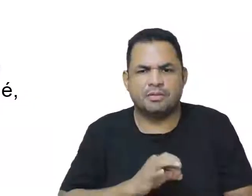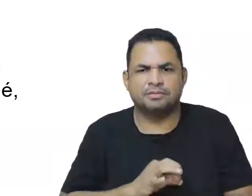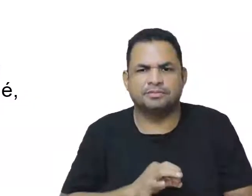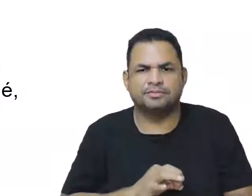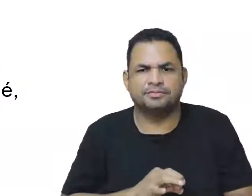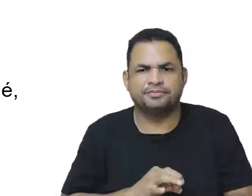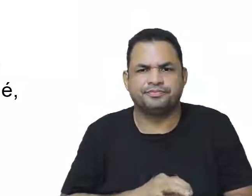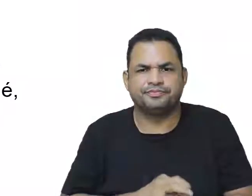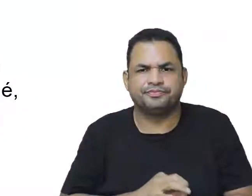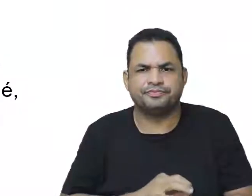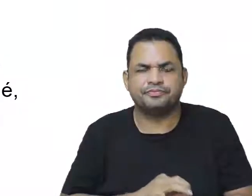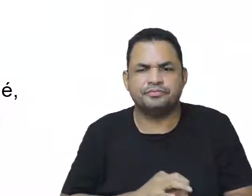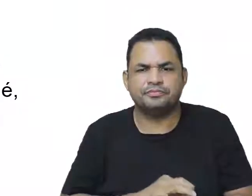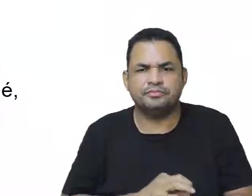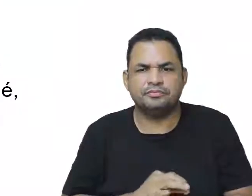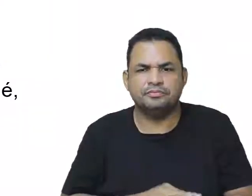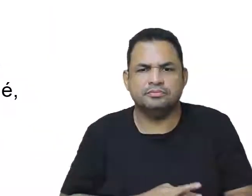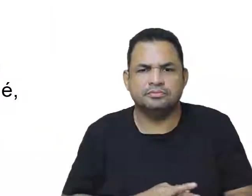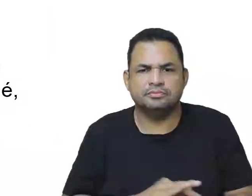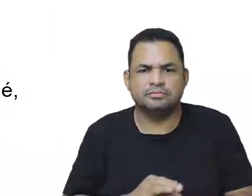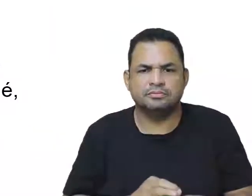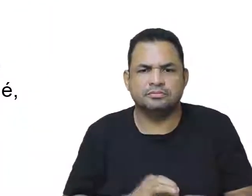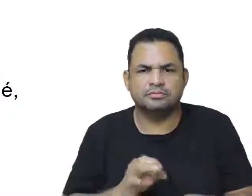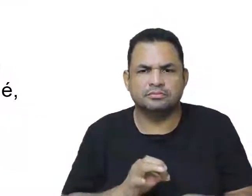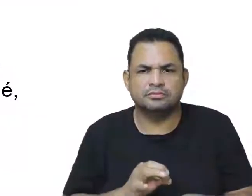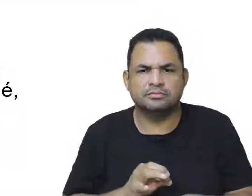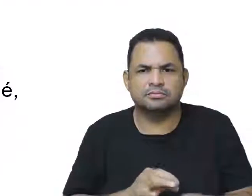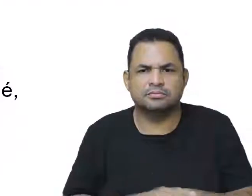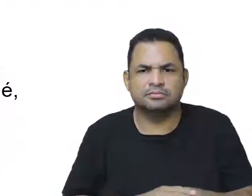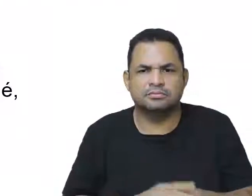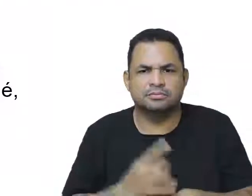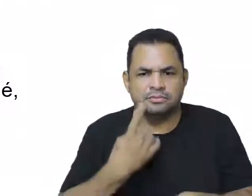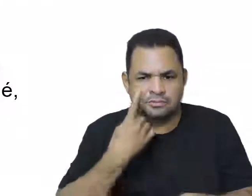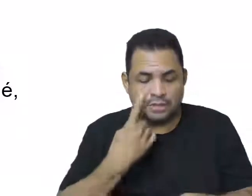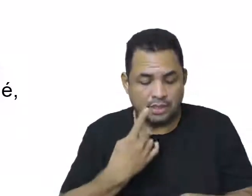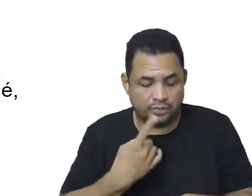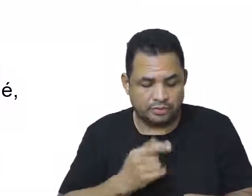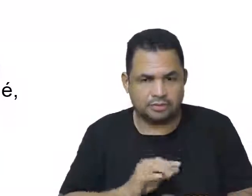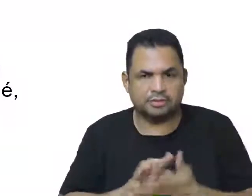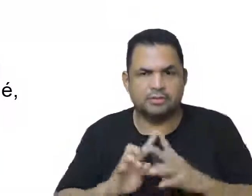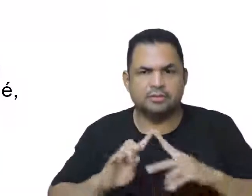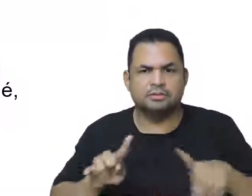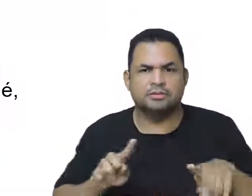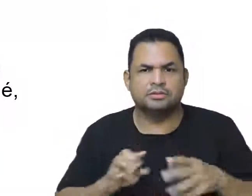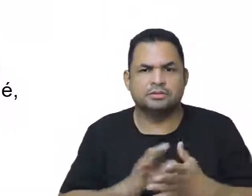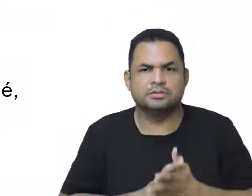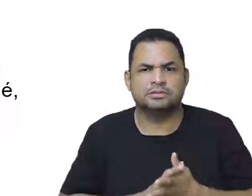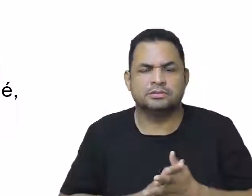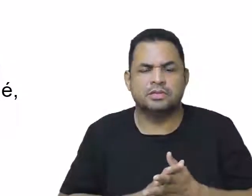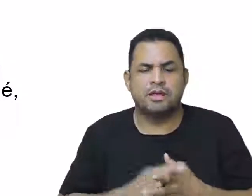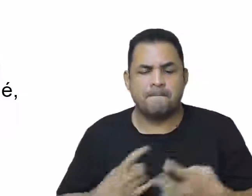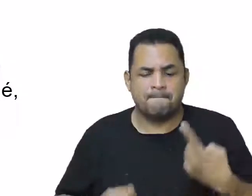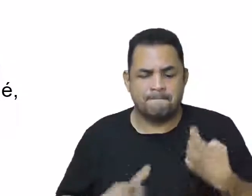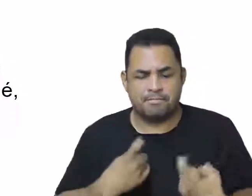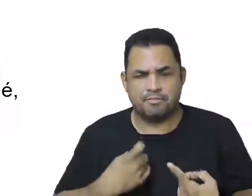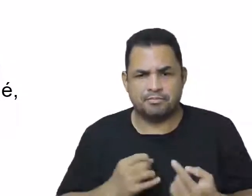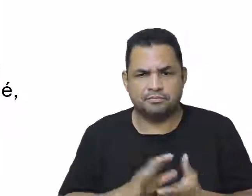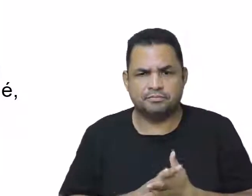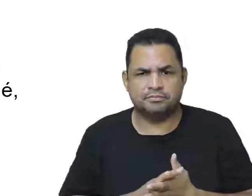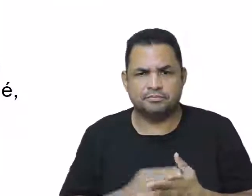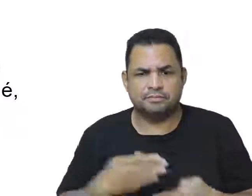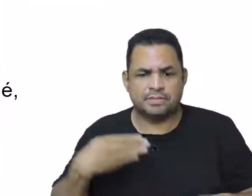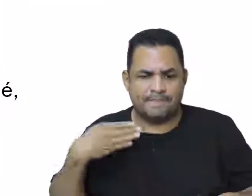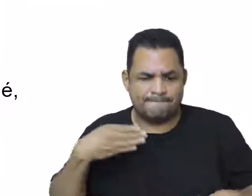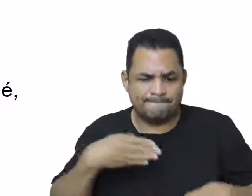e aquele pelo que foi arrancado, aquele buraquinho que formou, você não vê. Mas para aquela bactéria, aquilo é uma porta